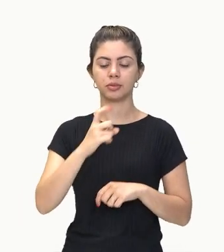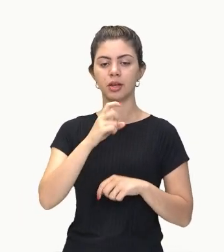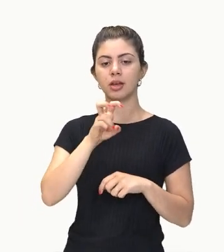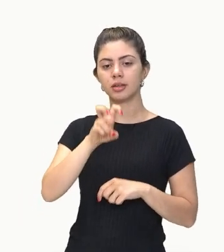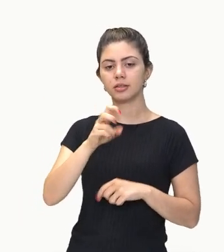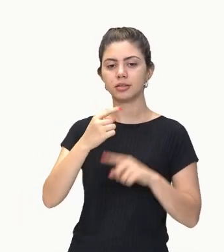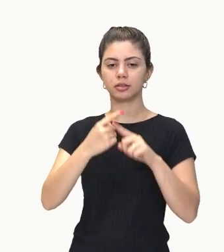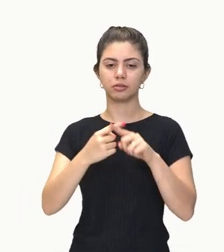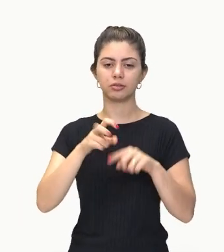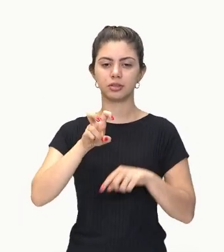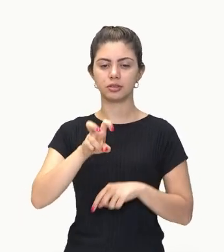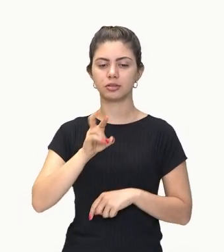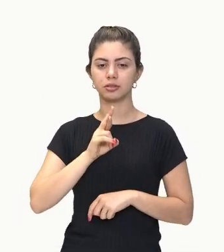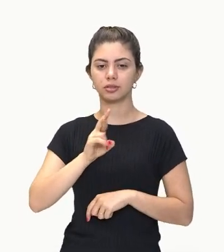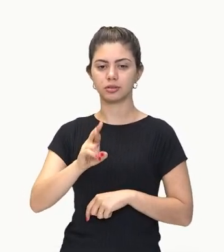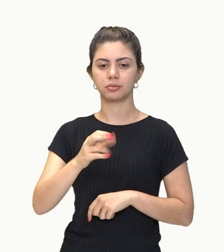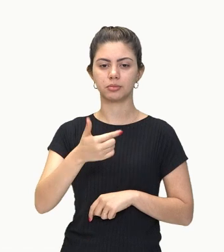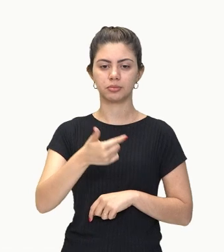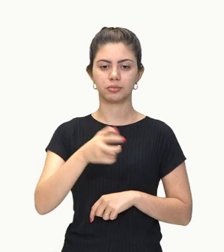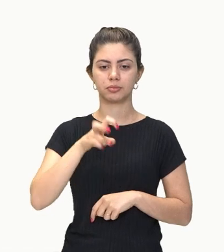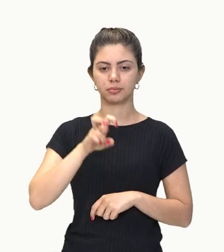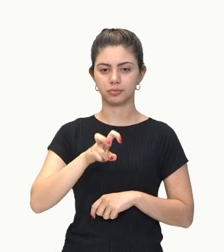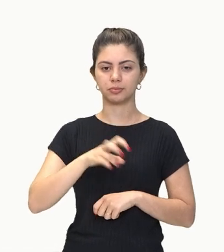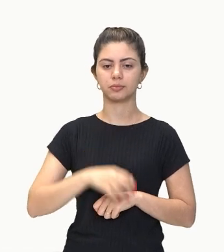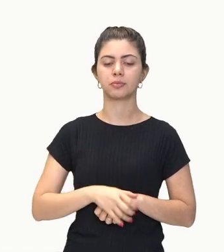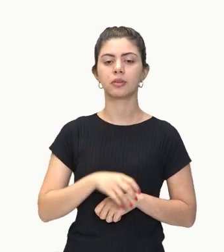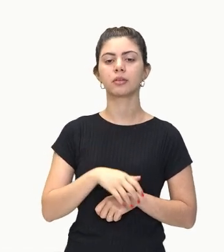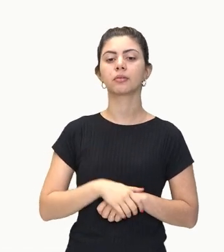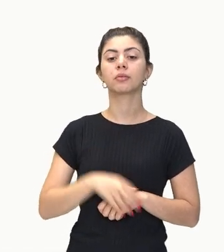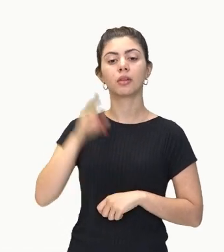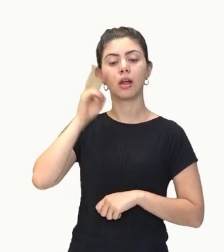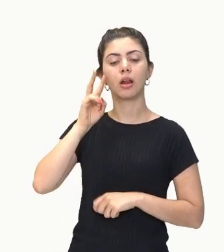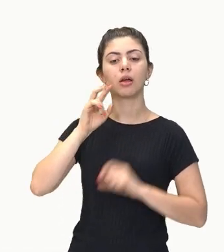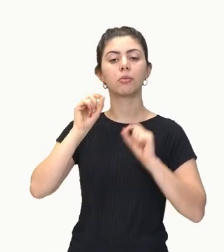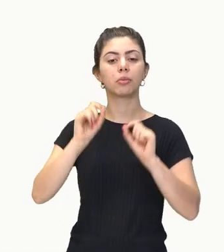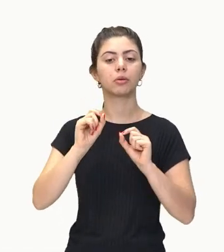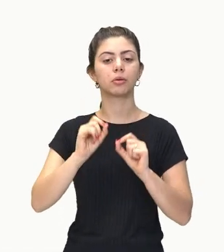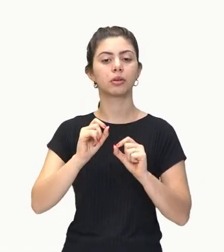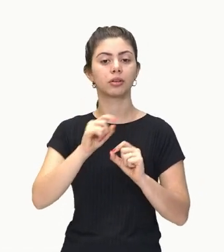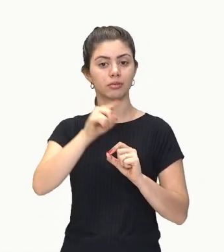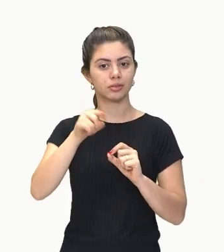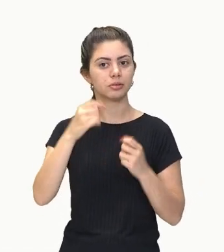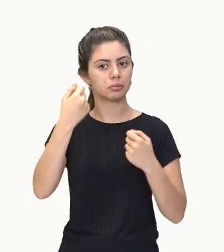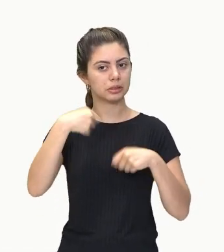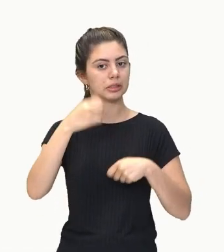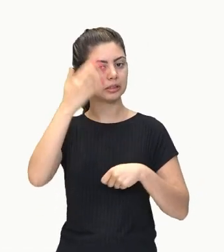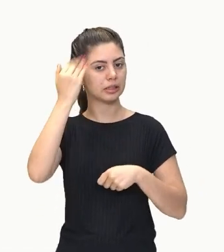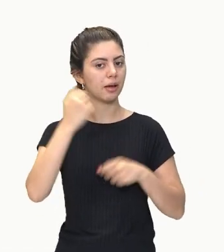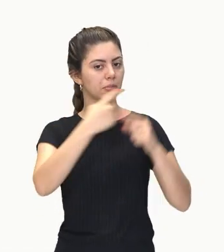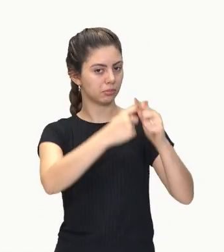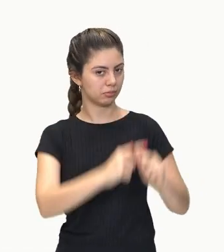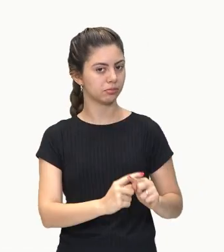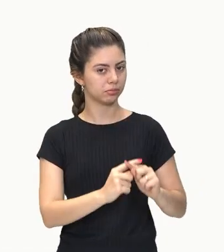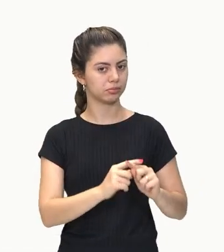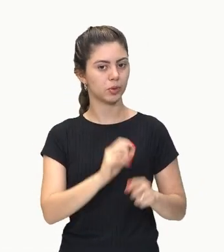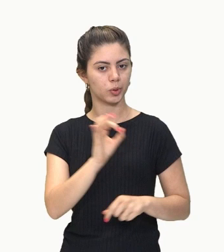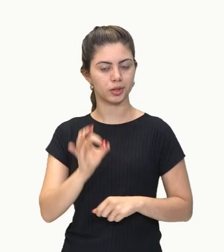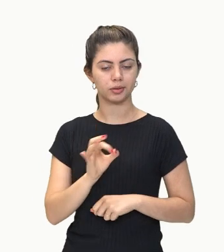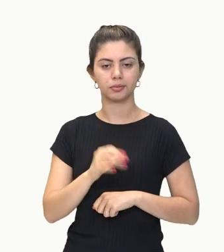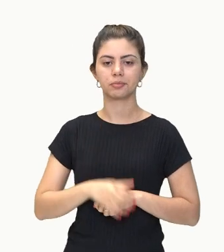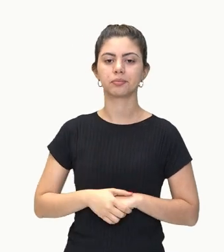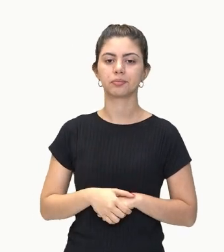5 vezes 5 é 25. Lembrando que tabuada você já tem que saber, tá bom?